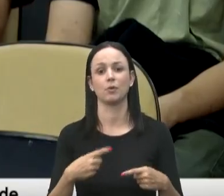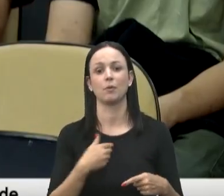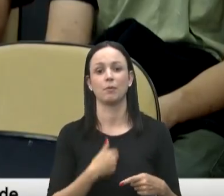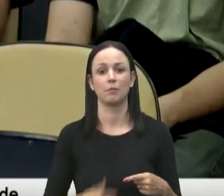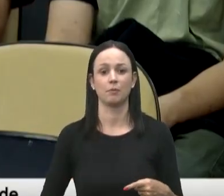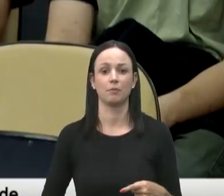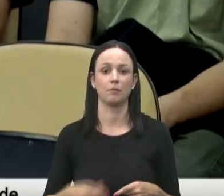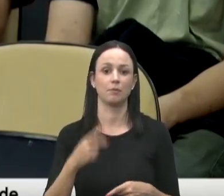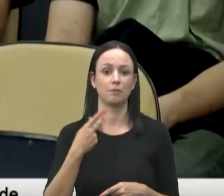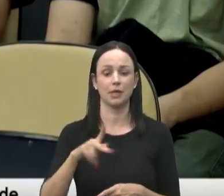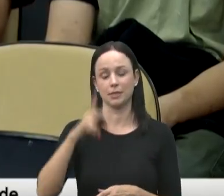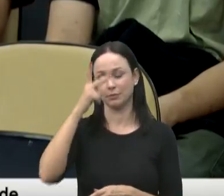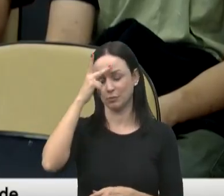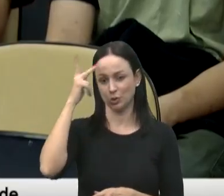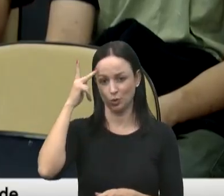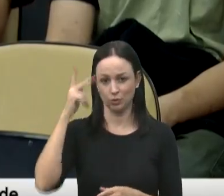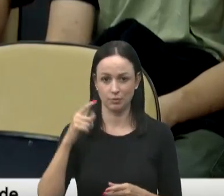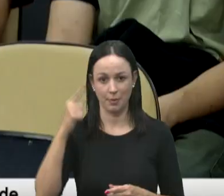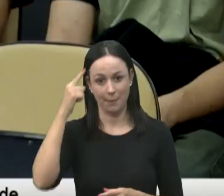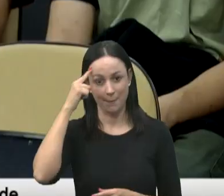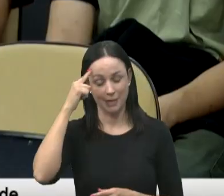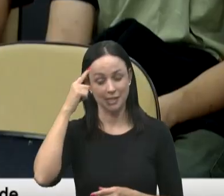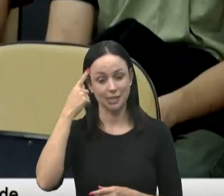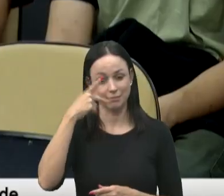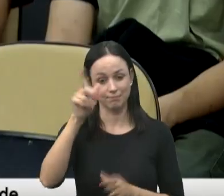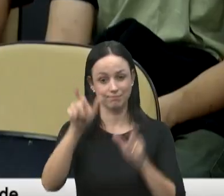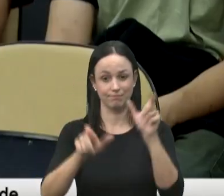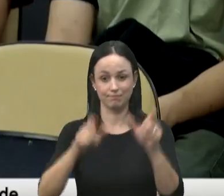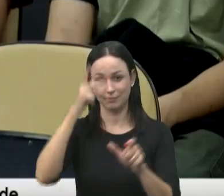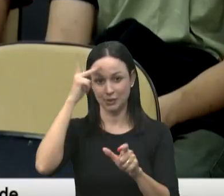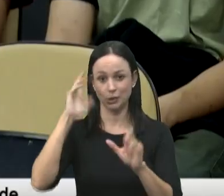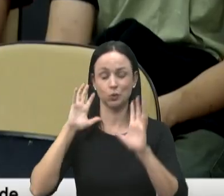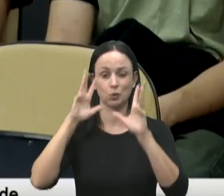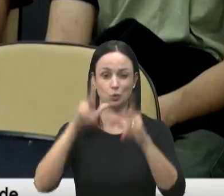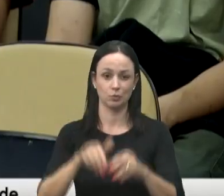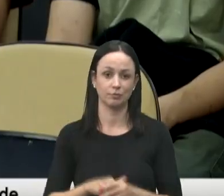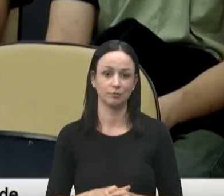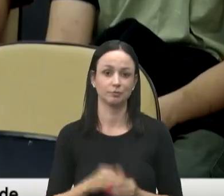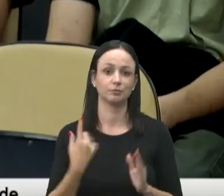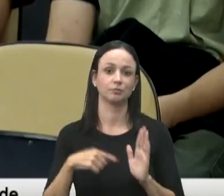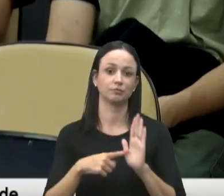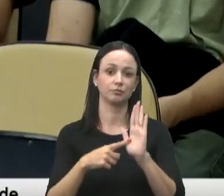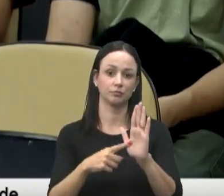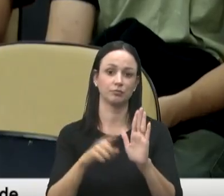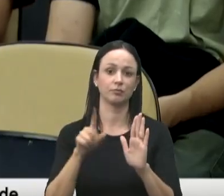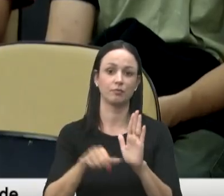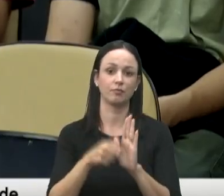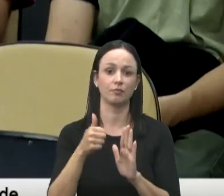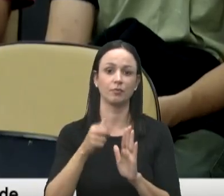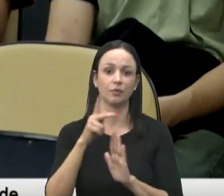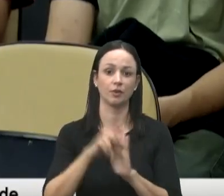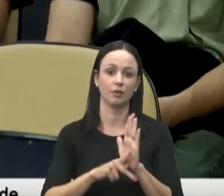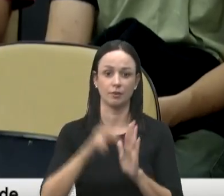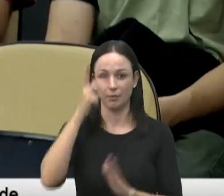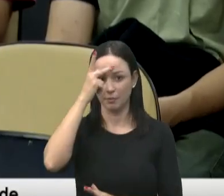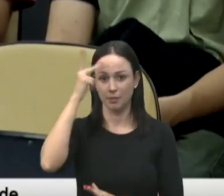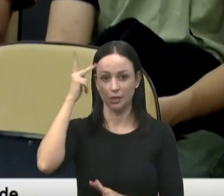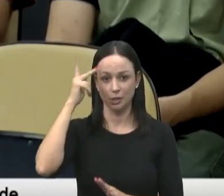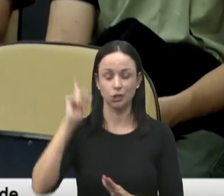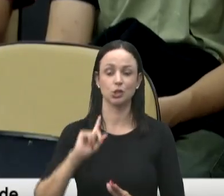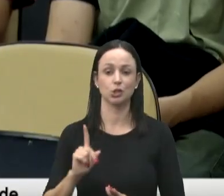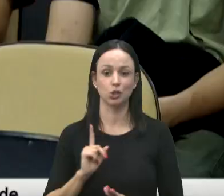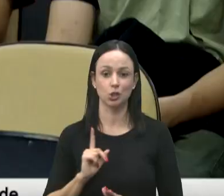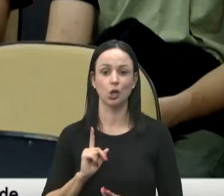públicas para as pessoas, né? Pensando nas pessoas como um todo. Nós apresentamos o primeiro projeto de pessoas trans na